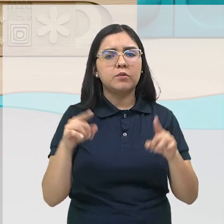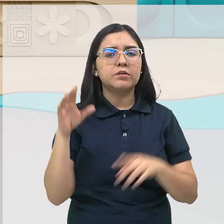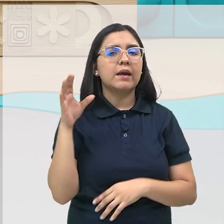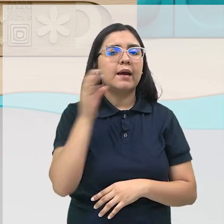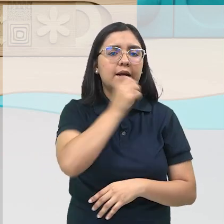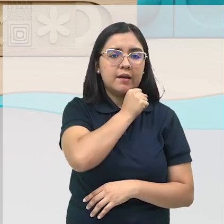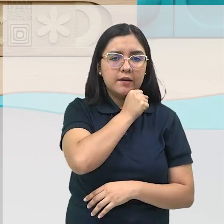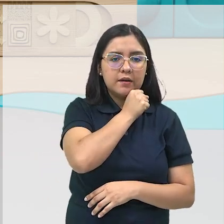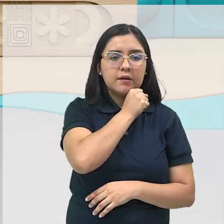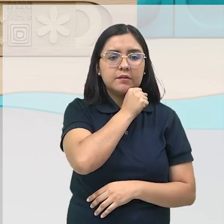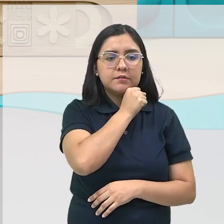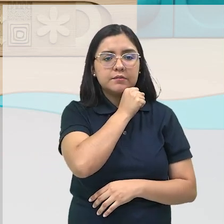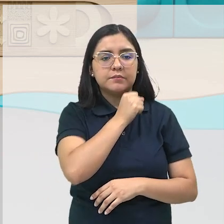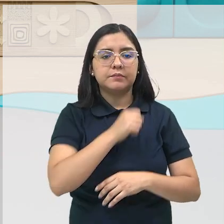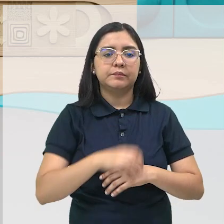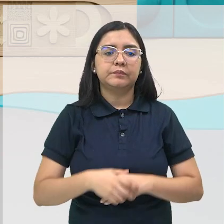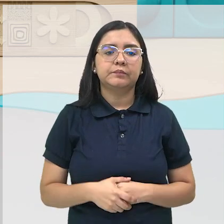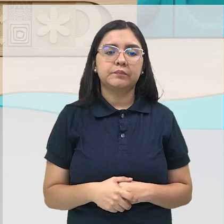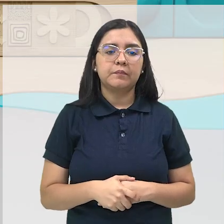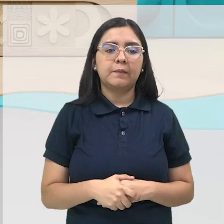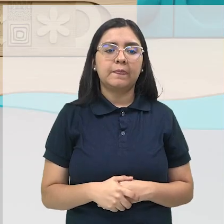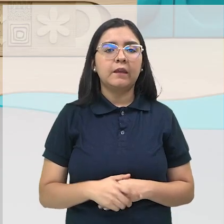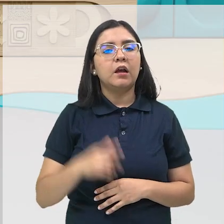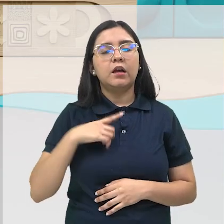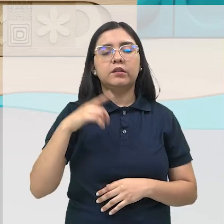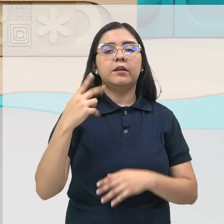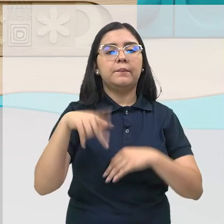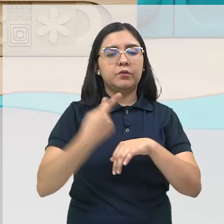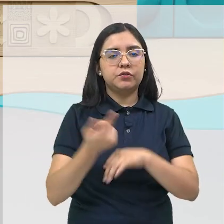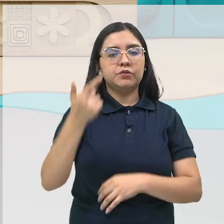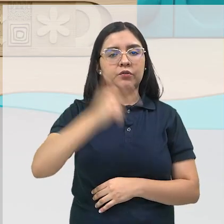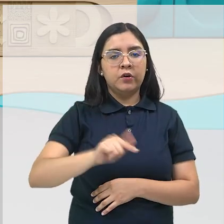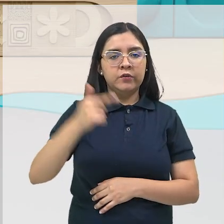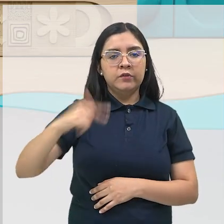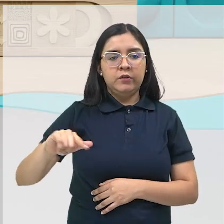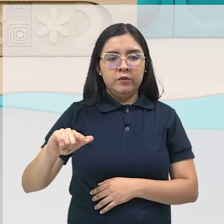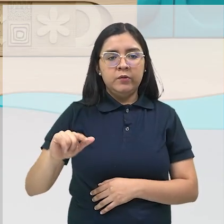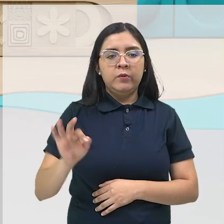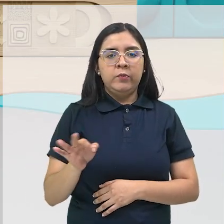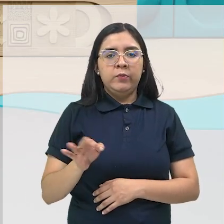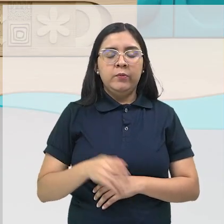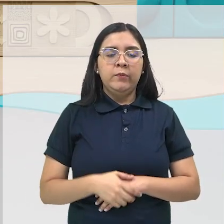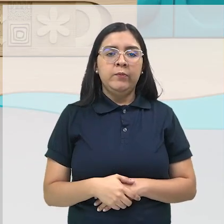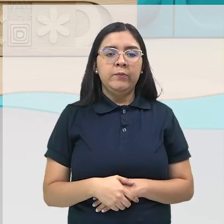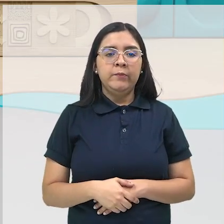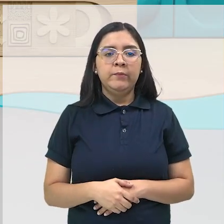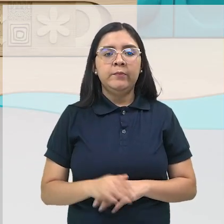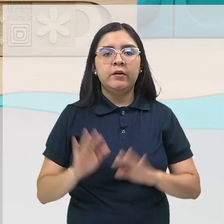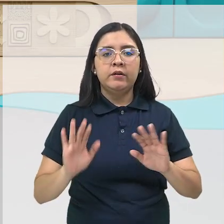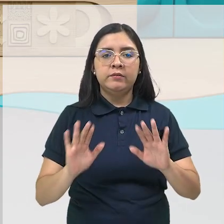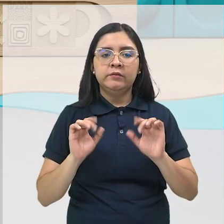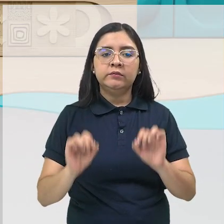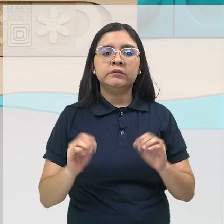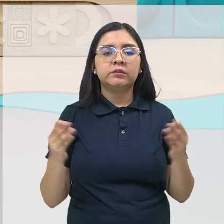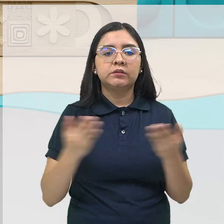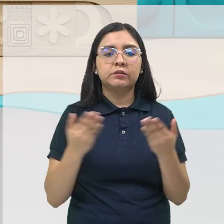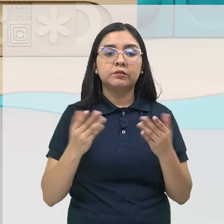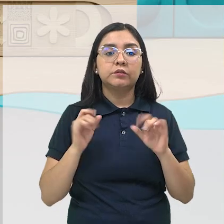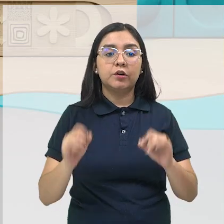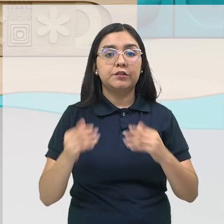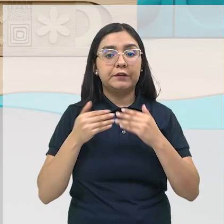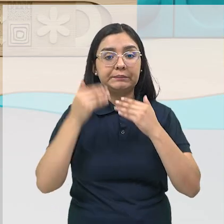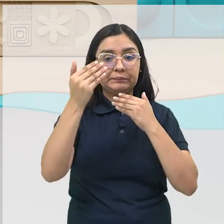primeira parte, uma segunda parte e finalizou. No máximo vai repetir o que já tinha, certo? Mas agora a gente